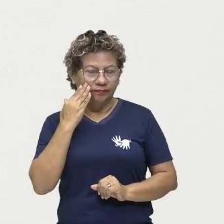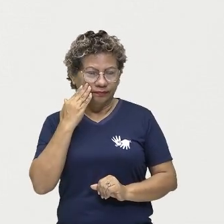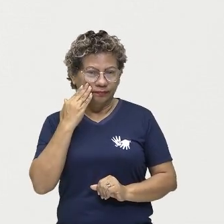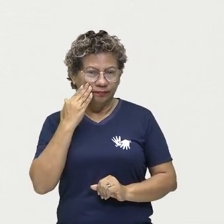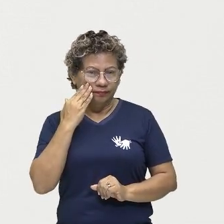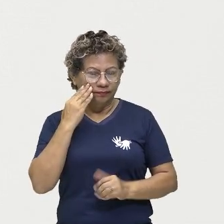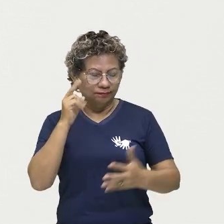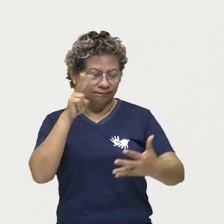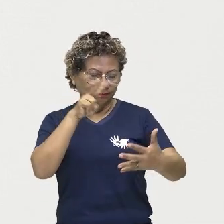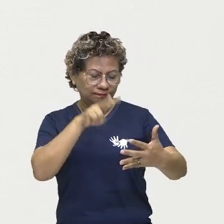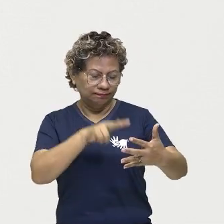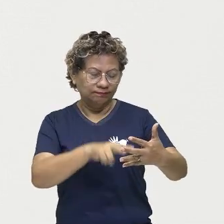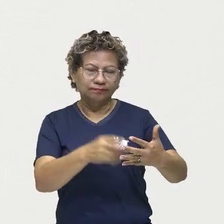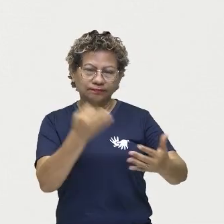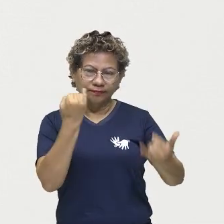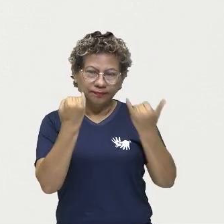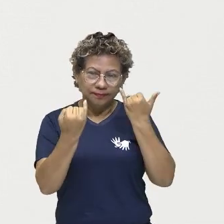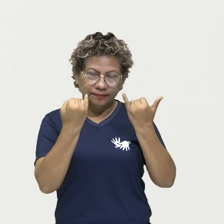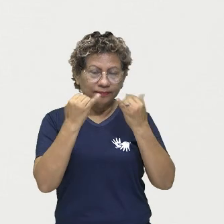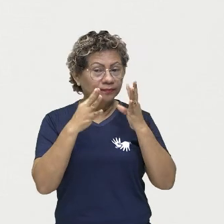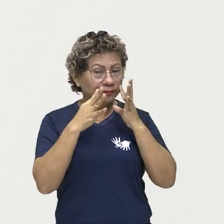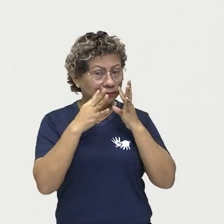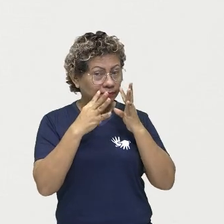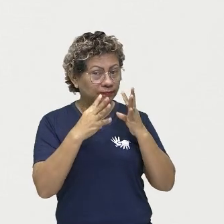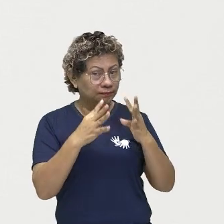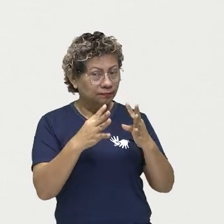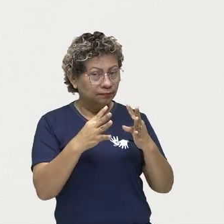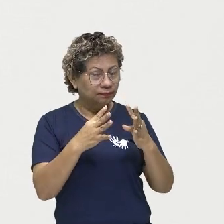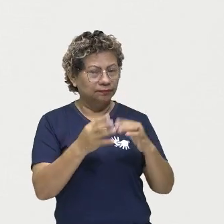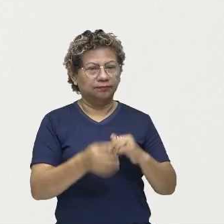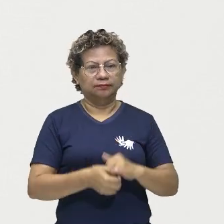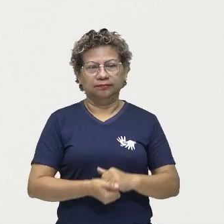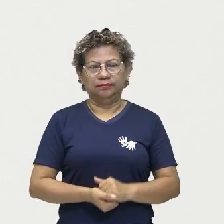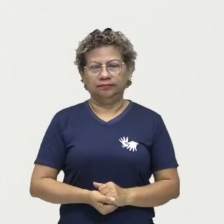2001, e diz o seguinte: